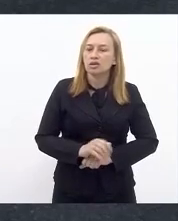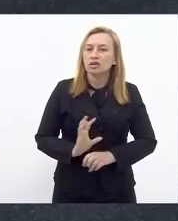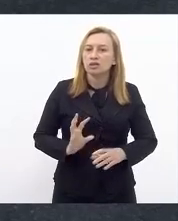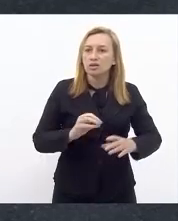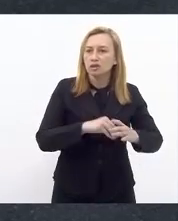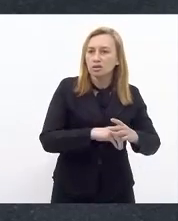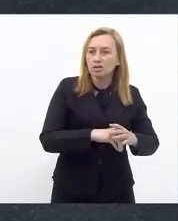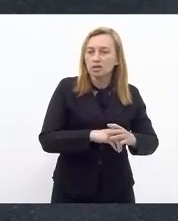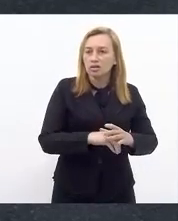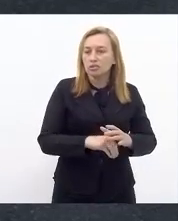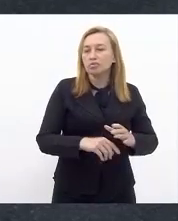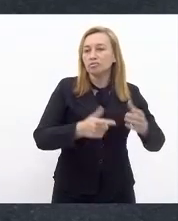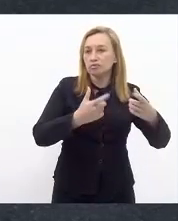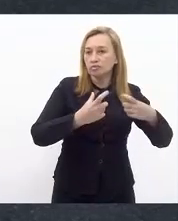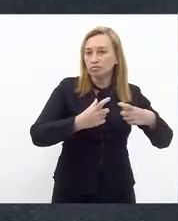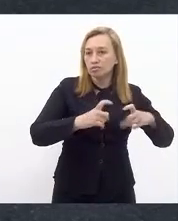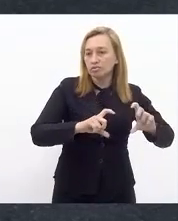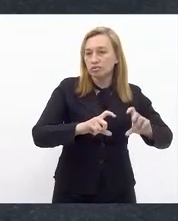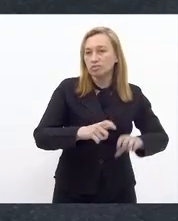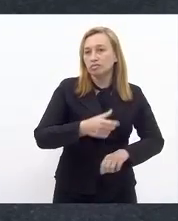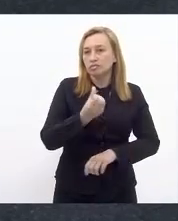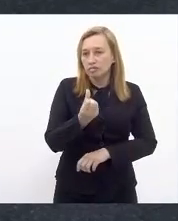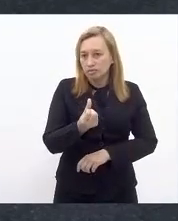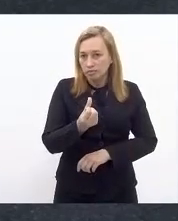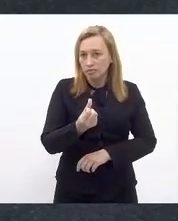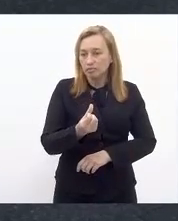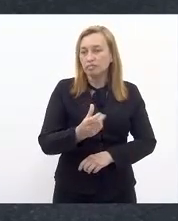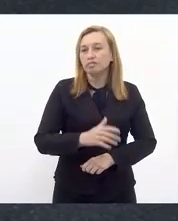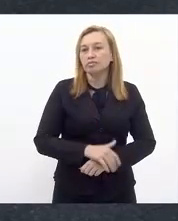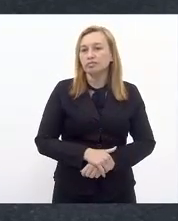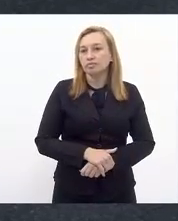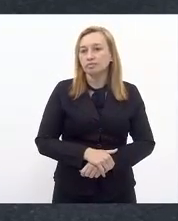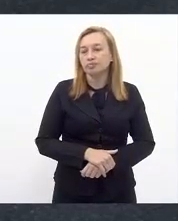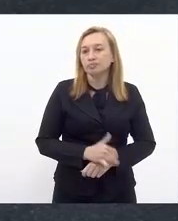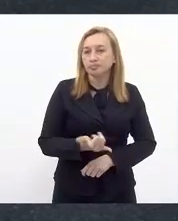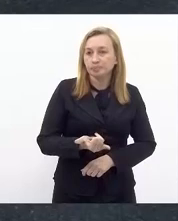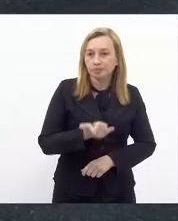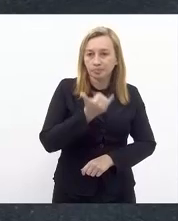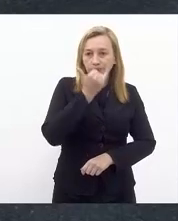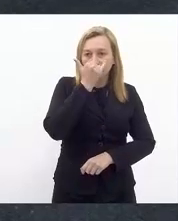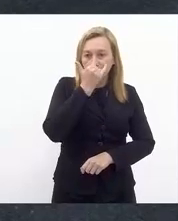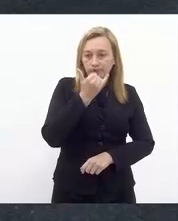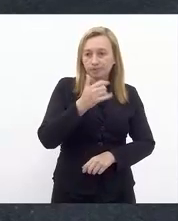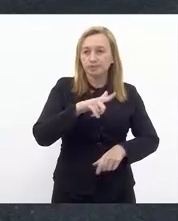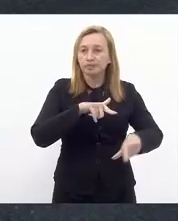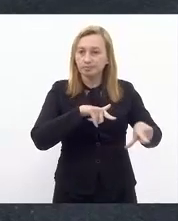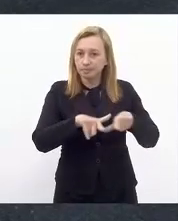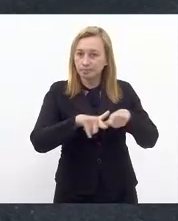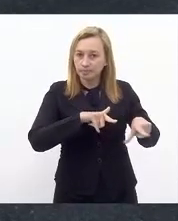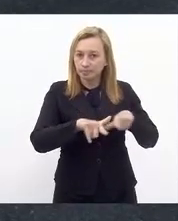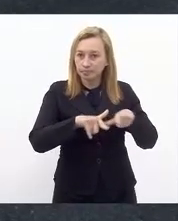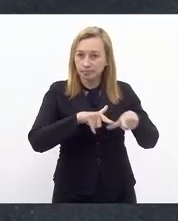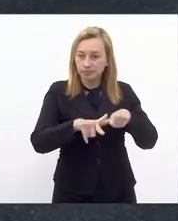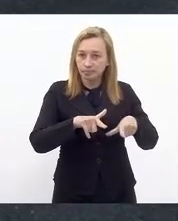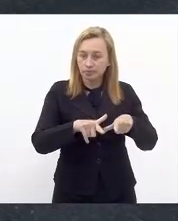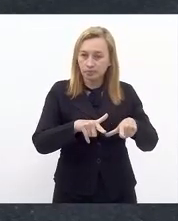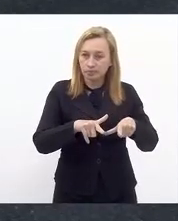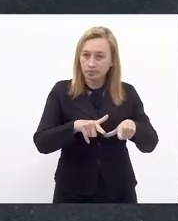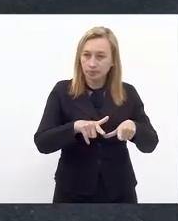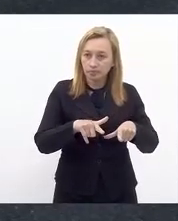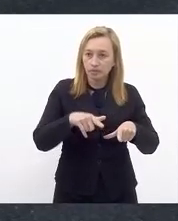na forma do parágrafo sexto quando decorrente de acidente em serviço moléstia